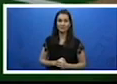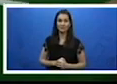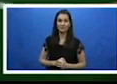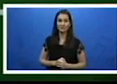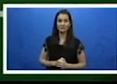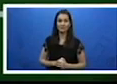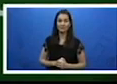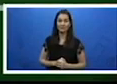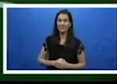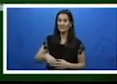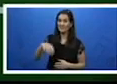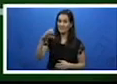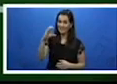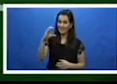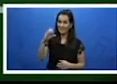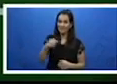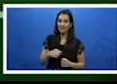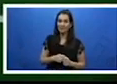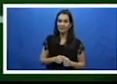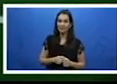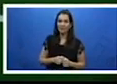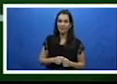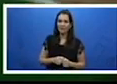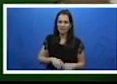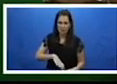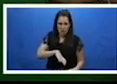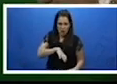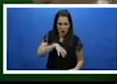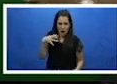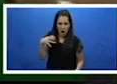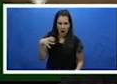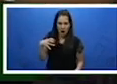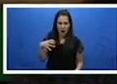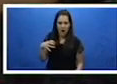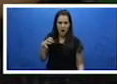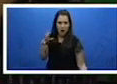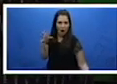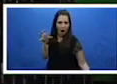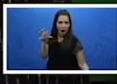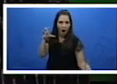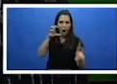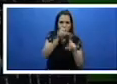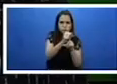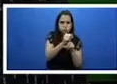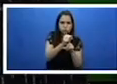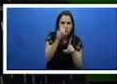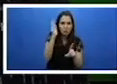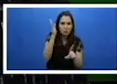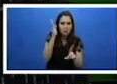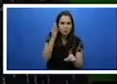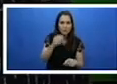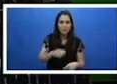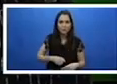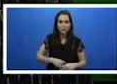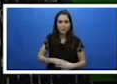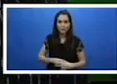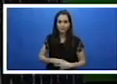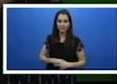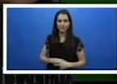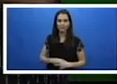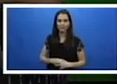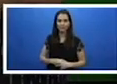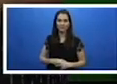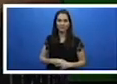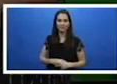letra C. Irado, devorou Irado, ele, né, que é o leão, devorou o